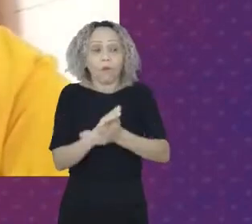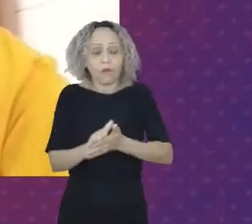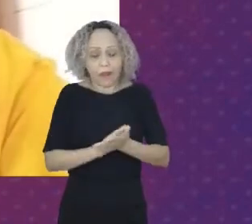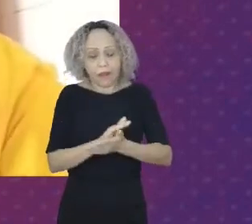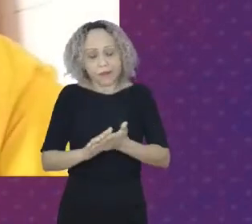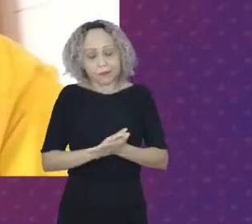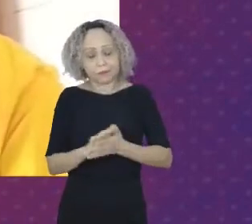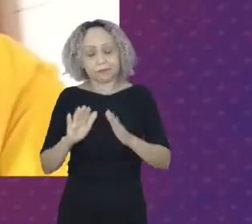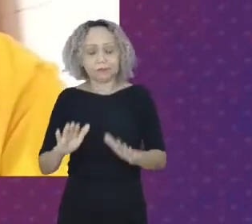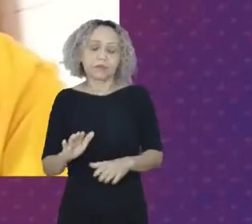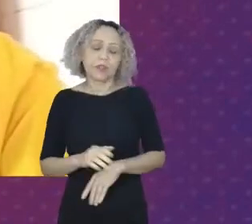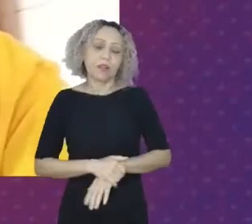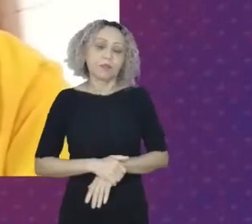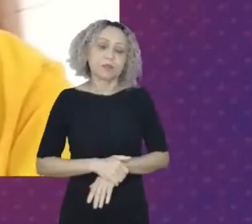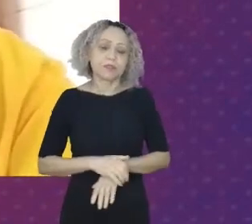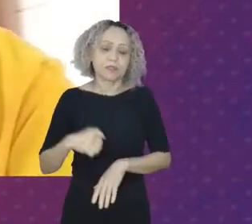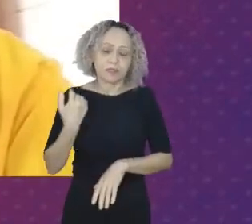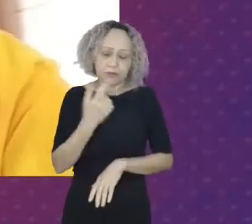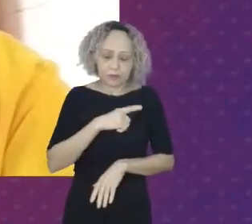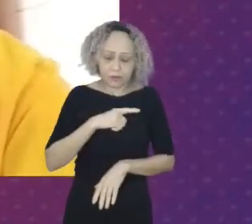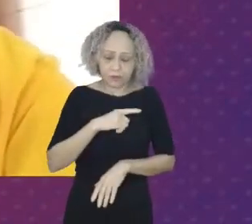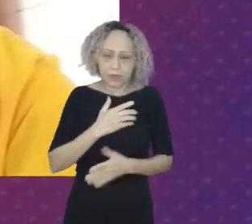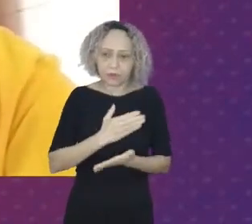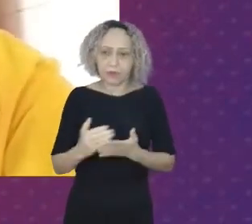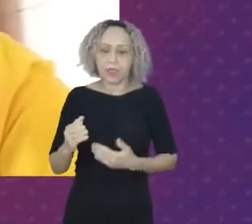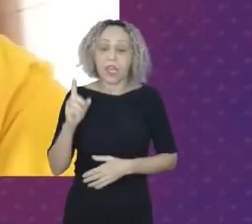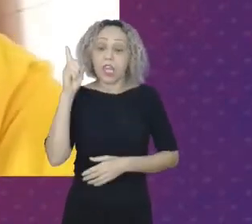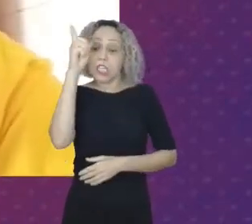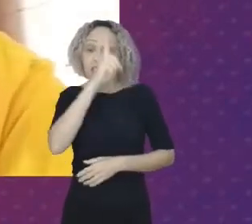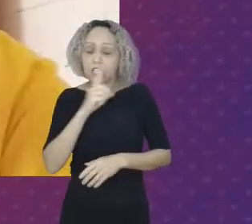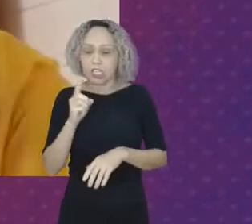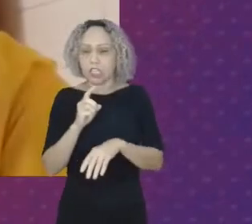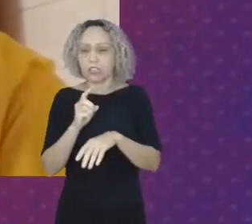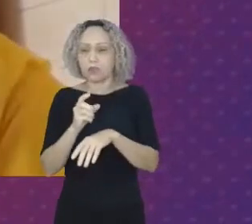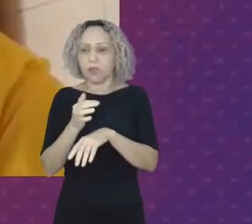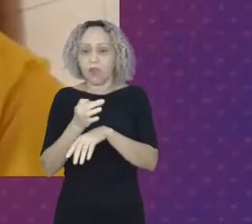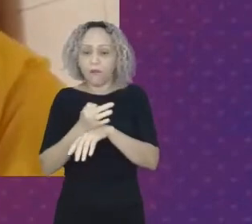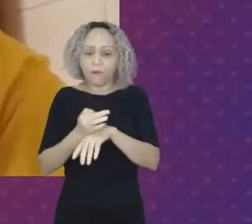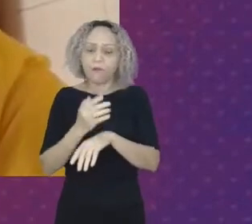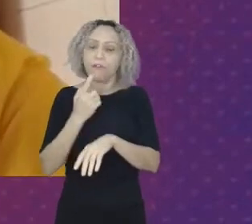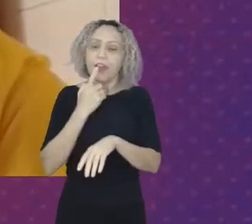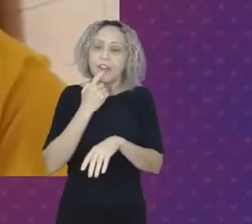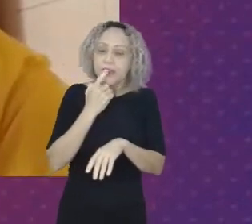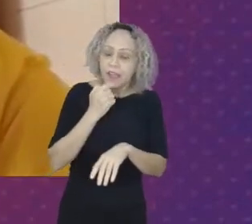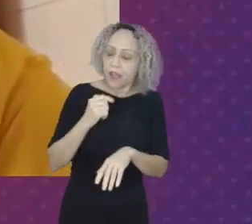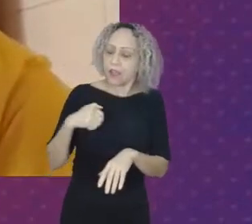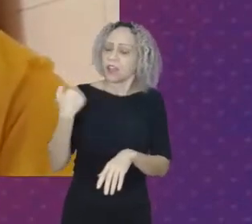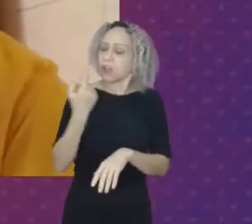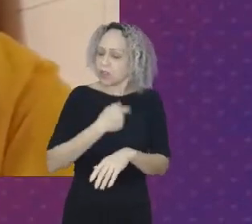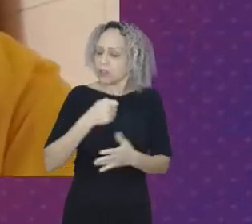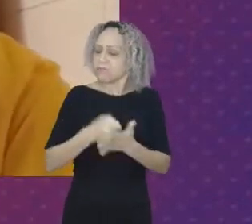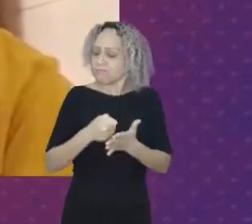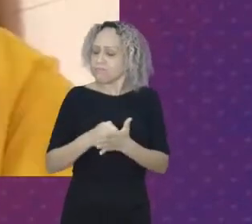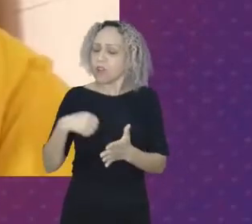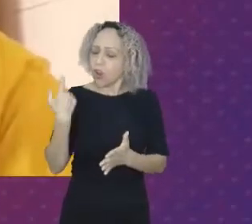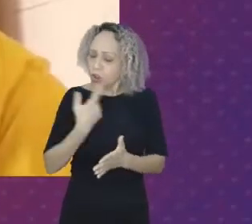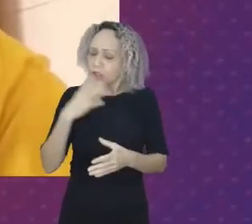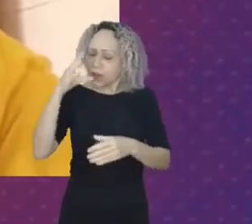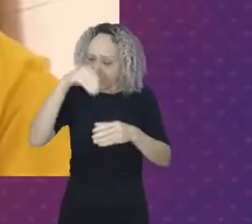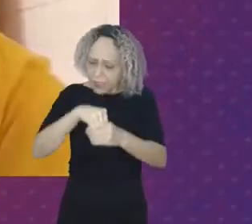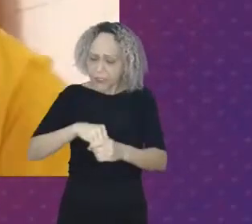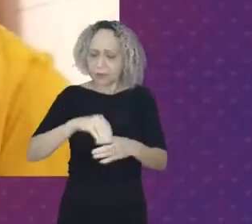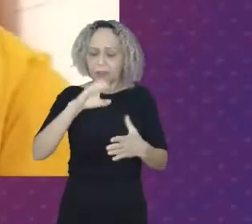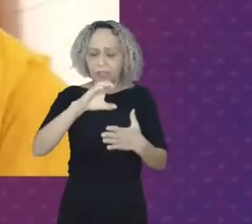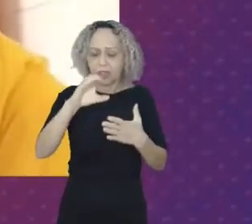aos feriados, que a gente já vinha há muito tempo pleiteando, né, negociando, dizendo que somos pertencentes à classe trabalhadora, e como tal, a